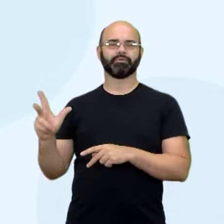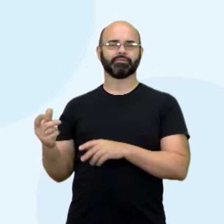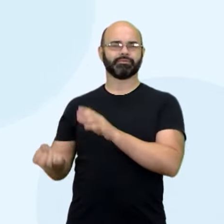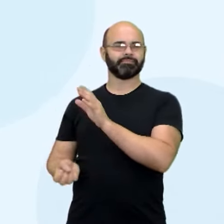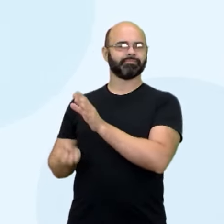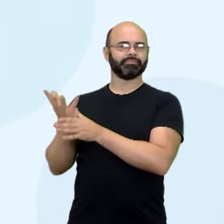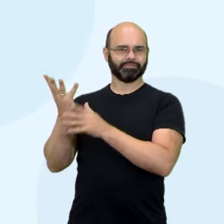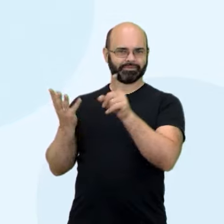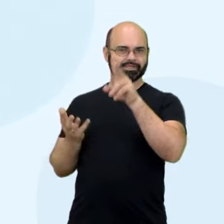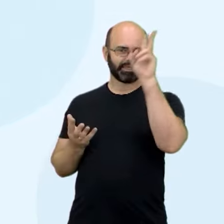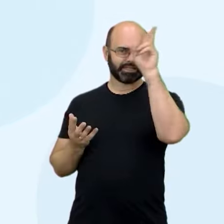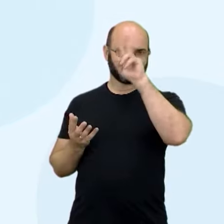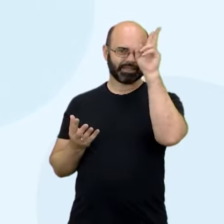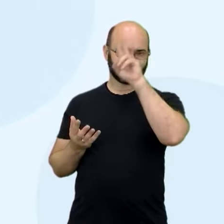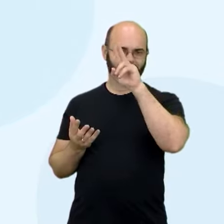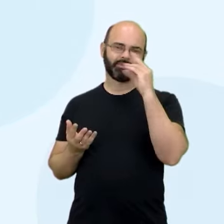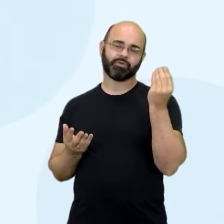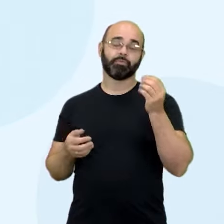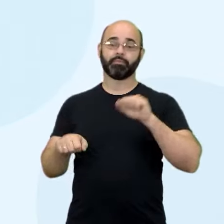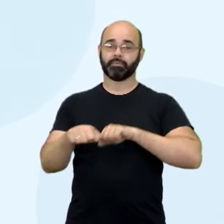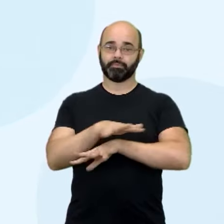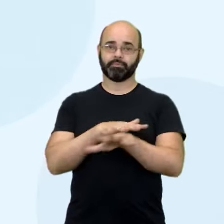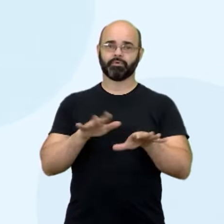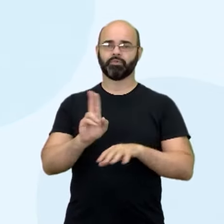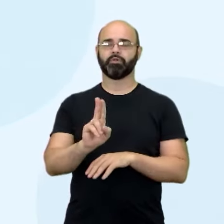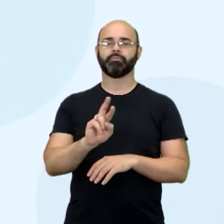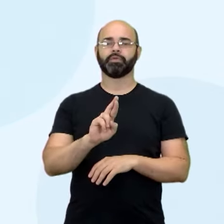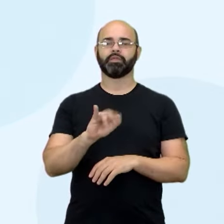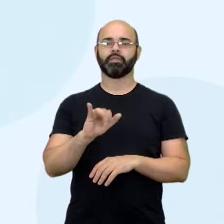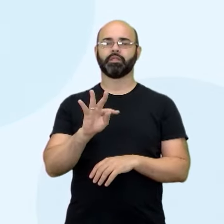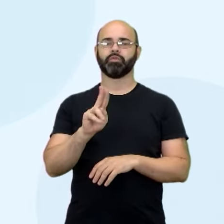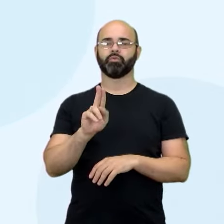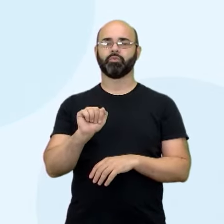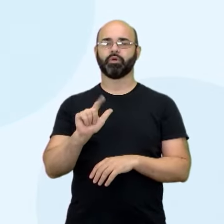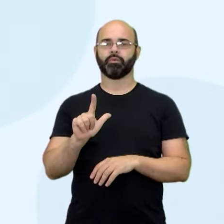africana? Se você lembra, quais? Tá?